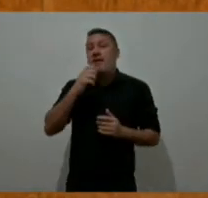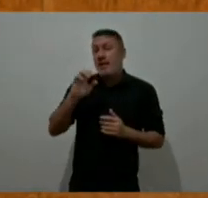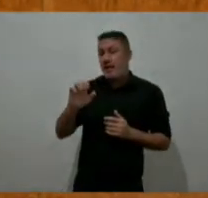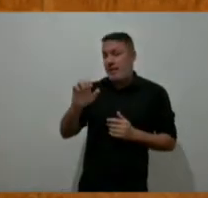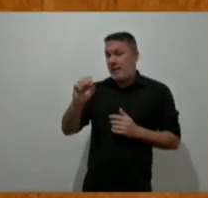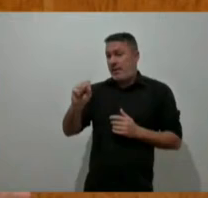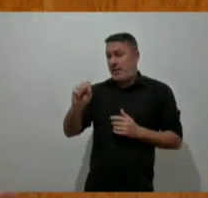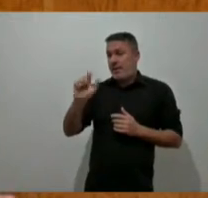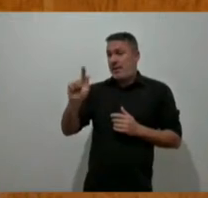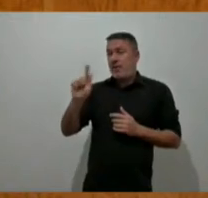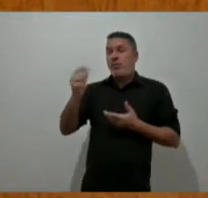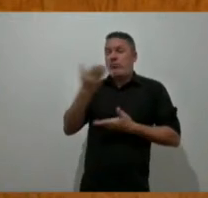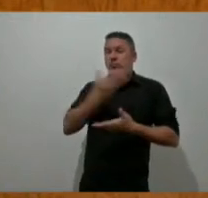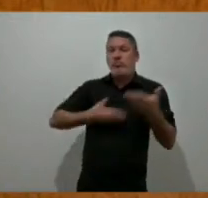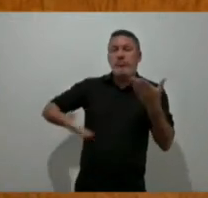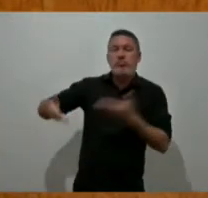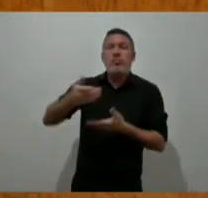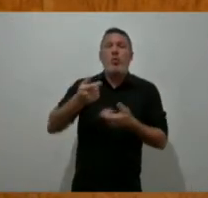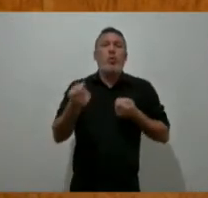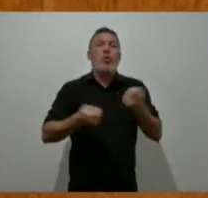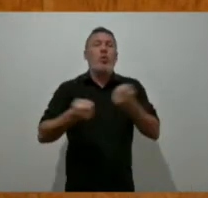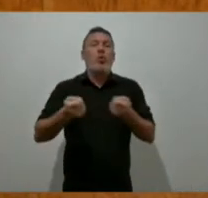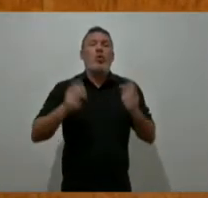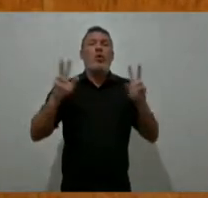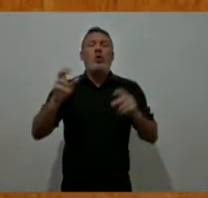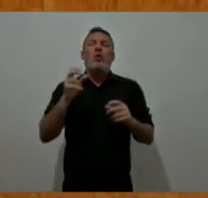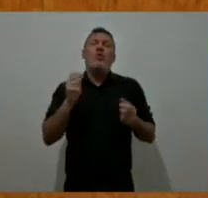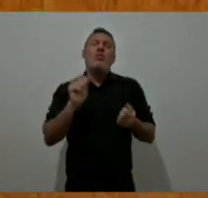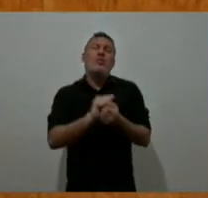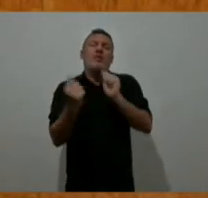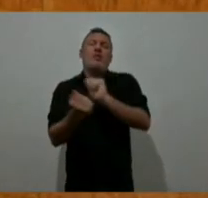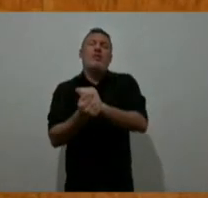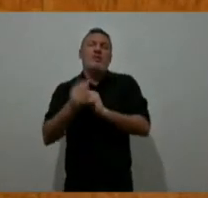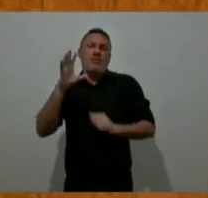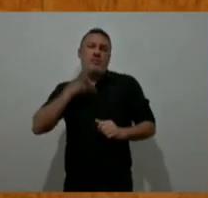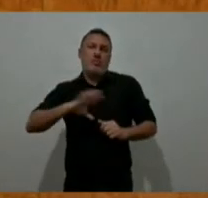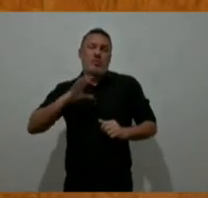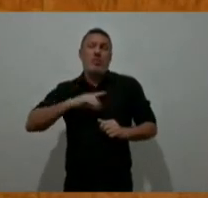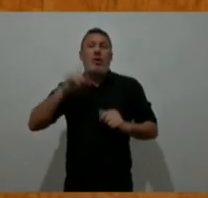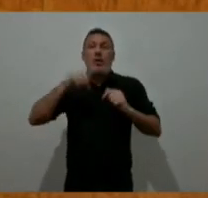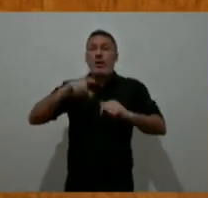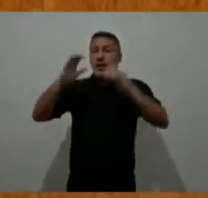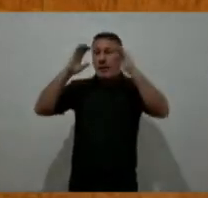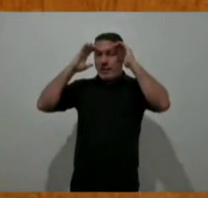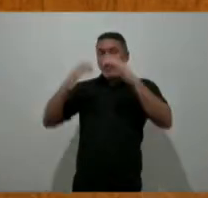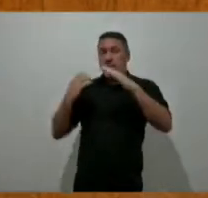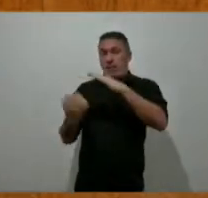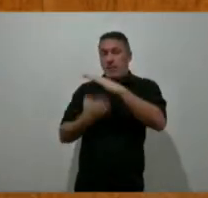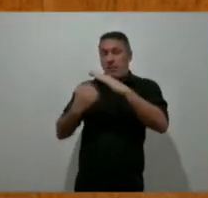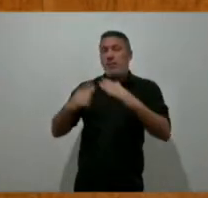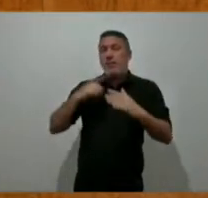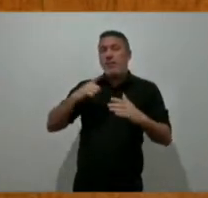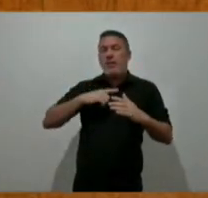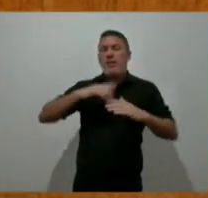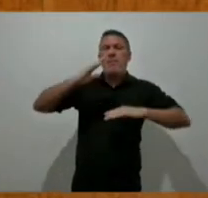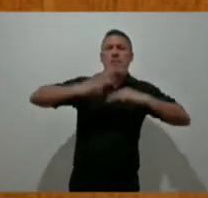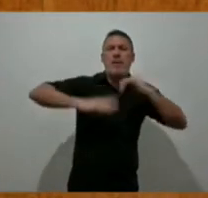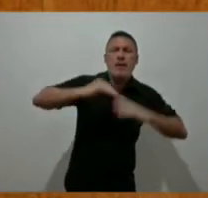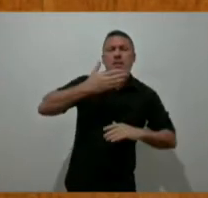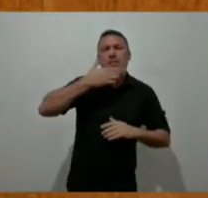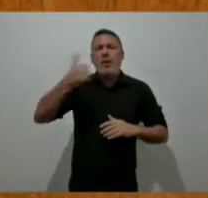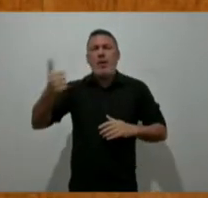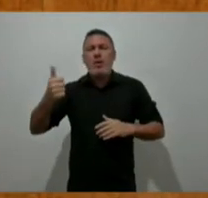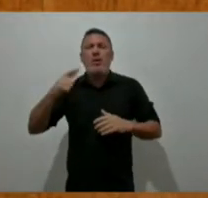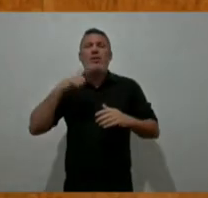Governance. Em bom português, diz respeito às empresas que respeitam as melhores práticas de meio ambiente,